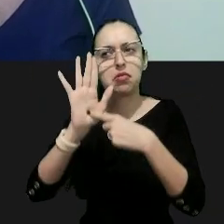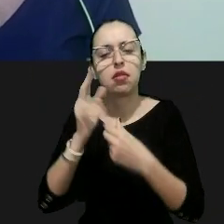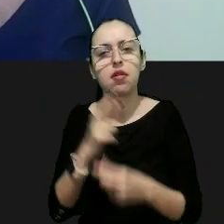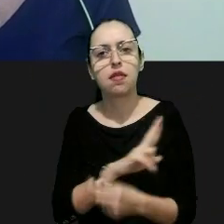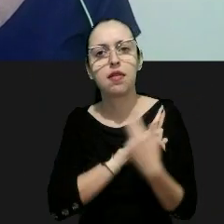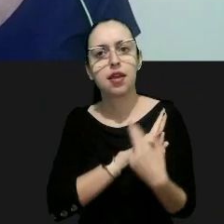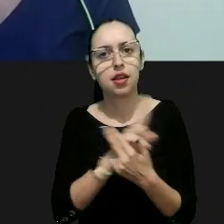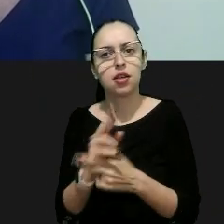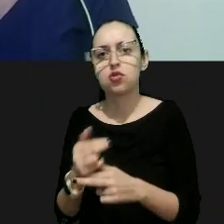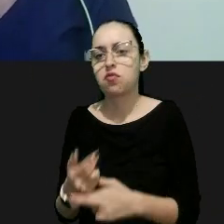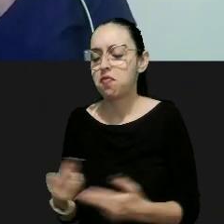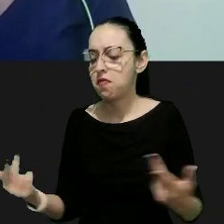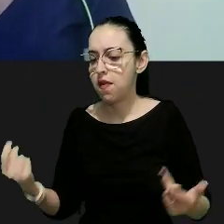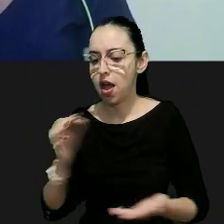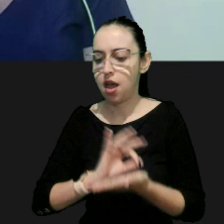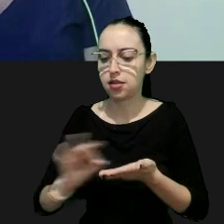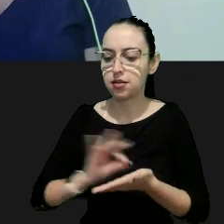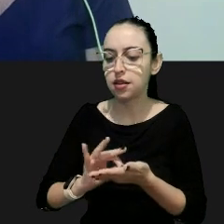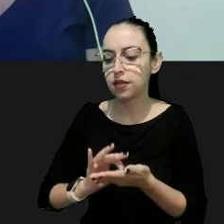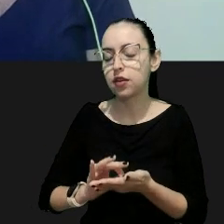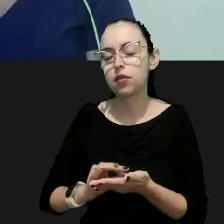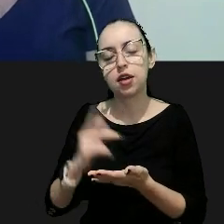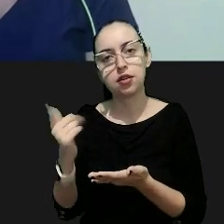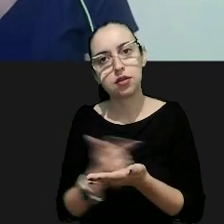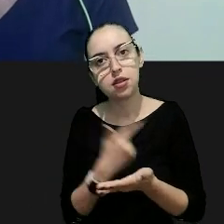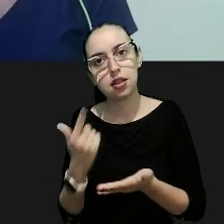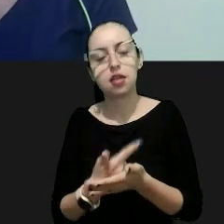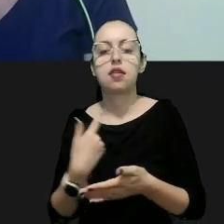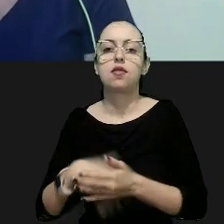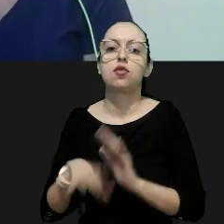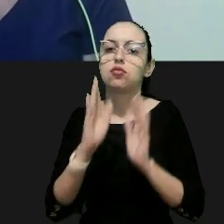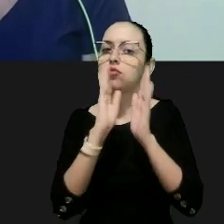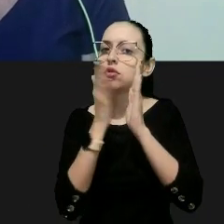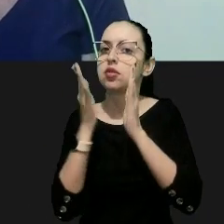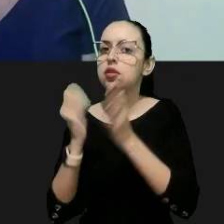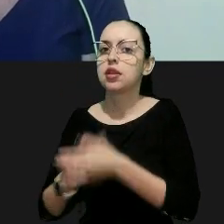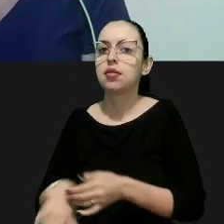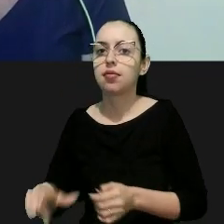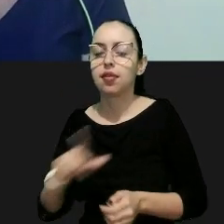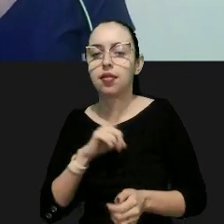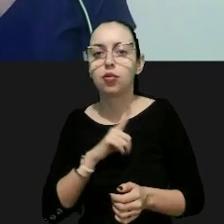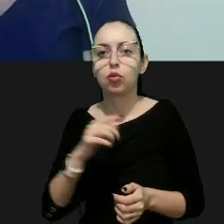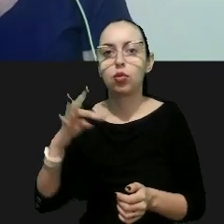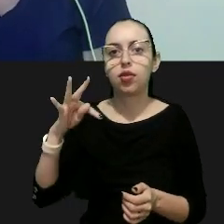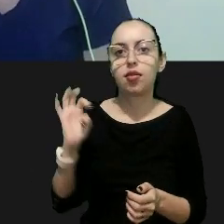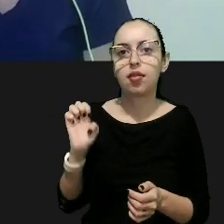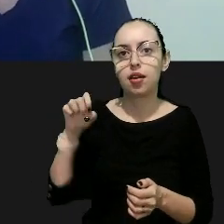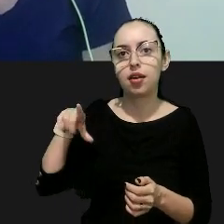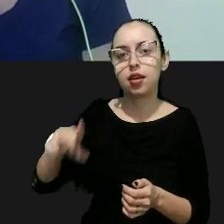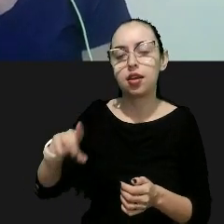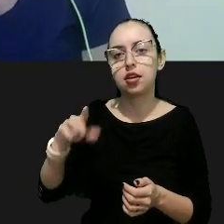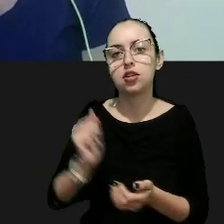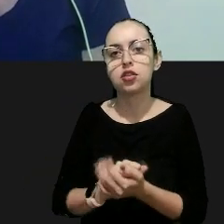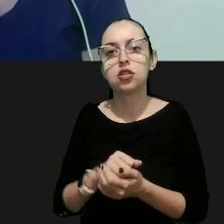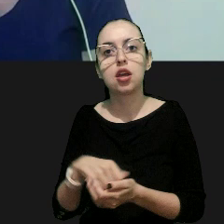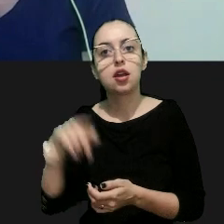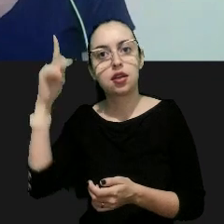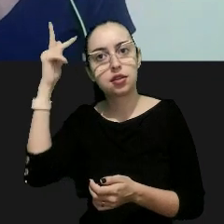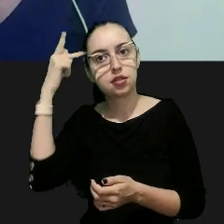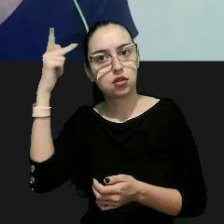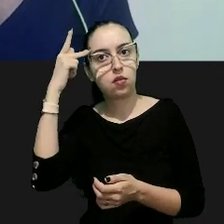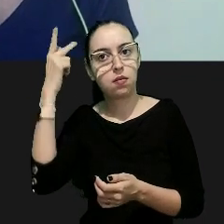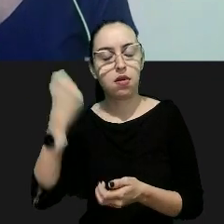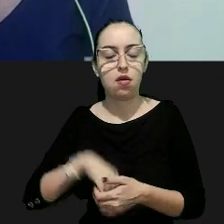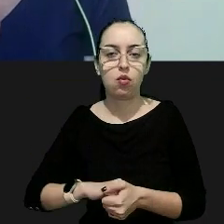tornou referência. Autora de vários livros e coletâneas. Ela também tem o TED em São Paulo, TED Talk em